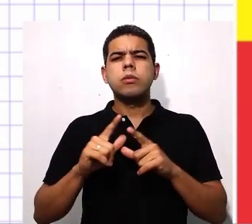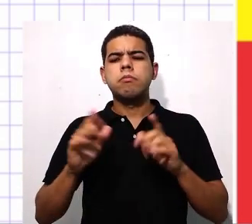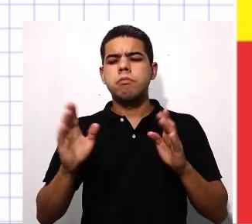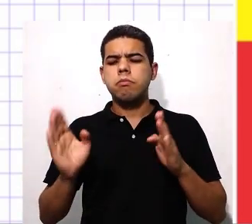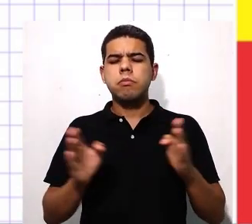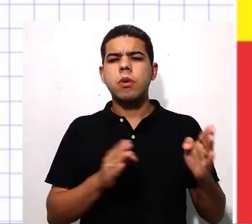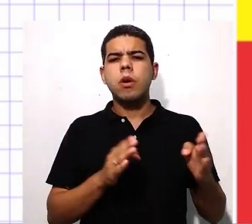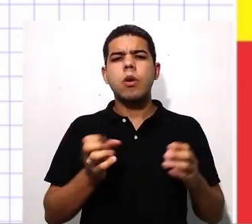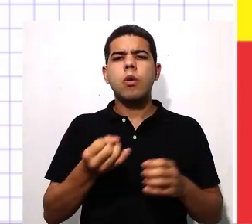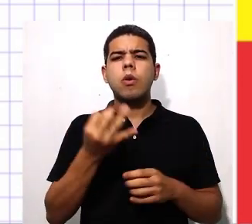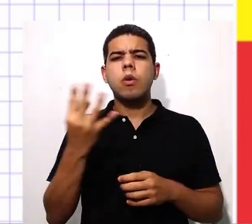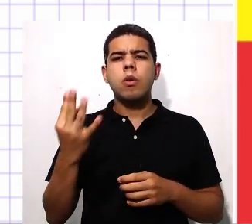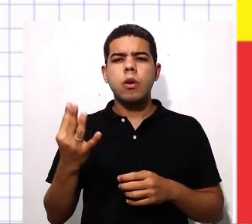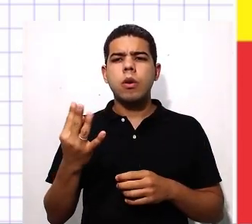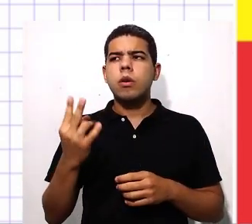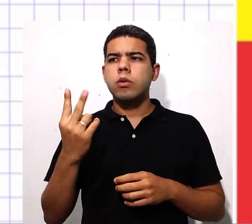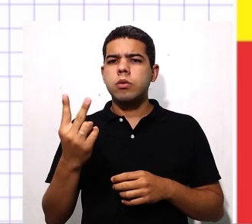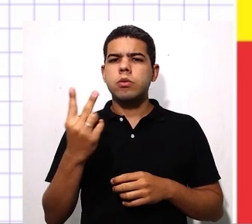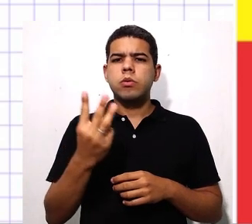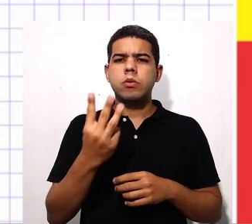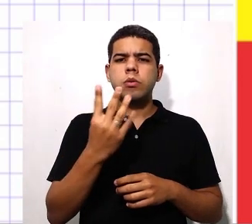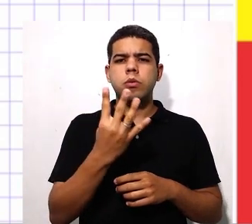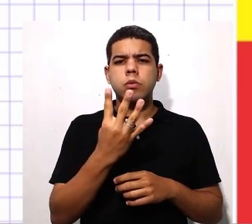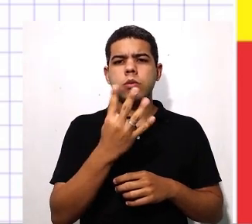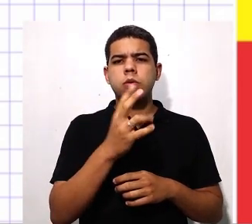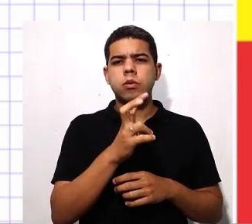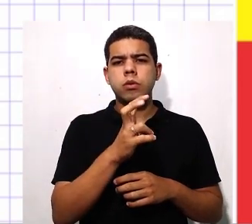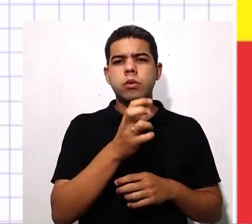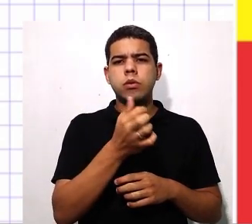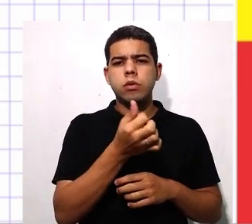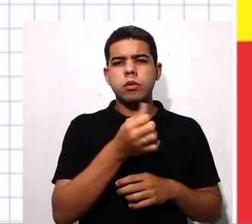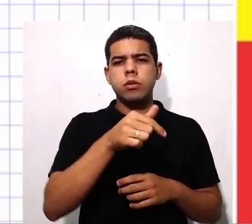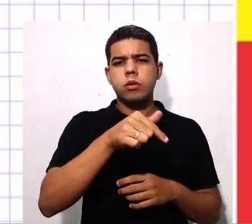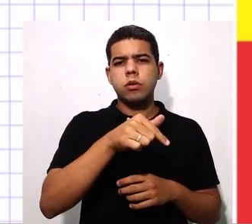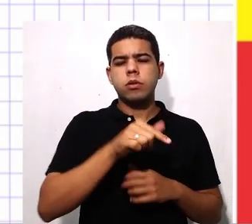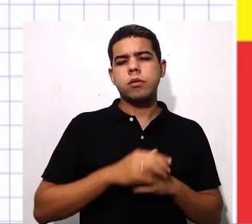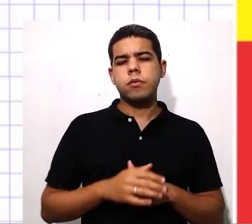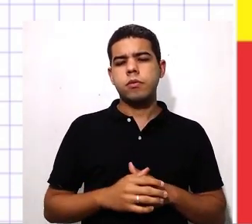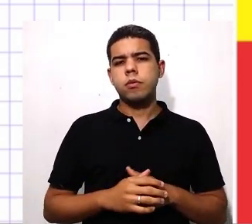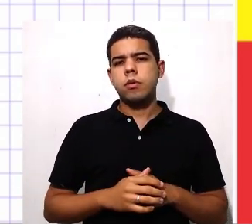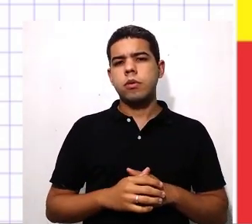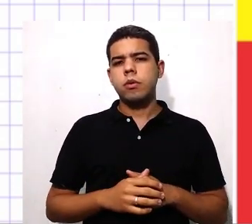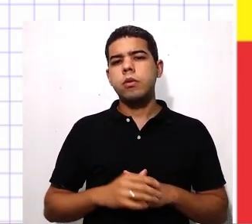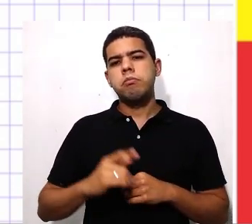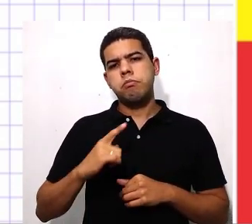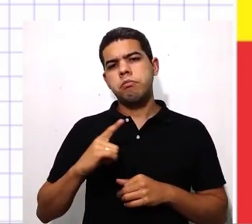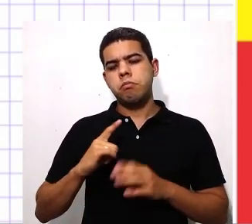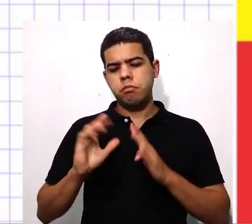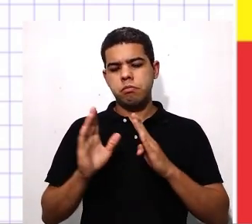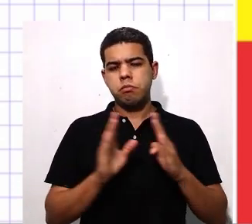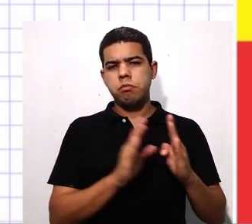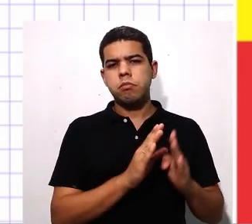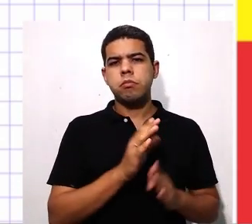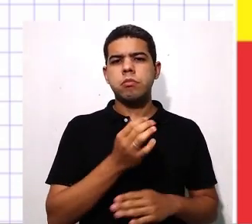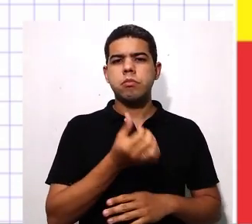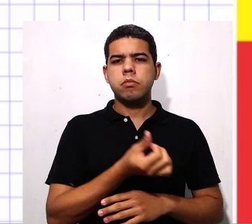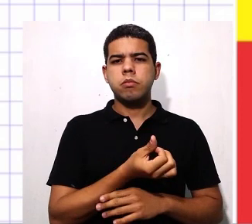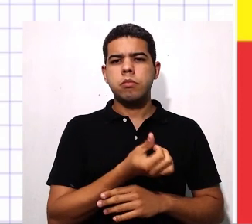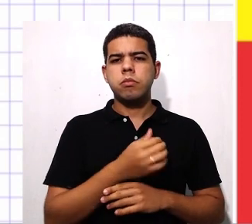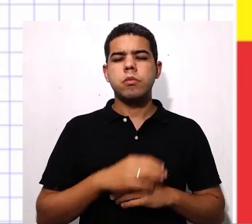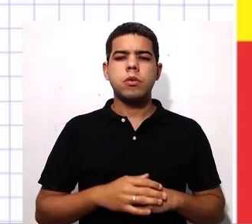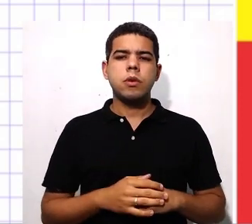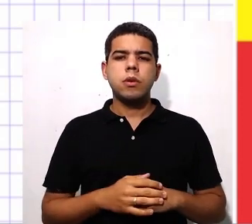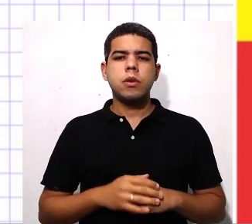tem? Veja, 2, 3, 4, 5, 6, 7. Tem 6 espaços. Então, se eu estou